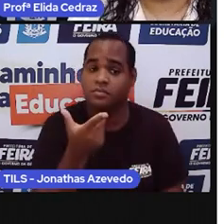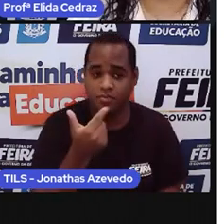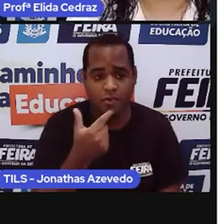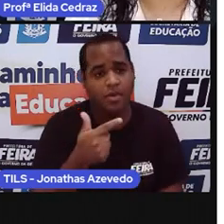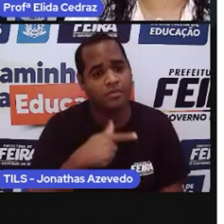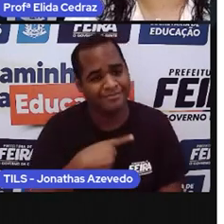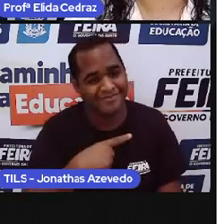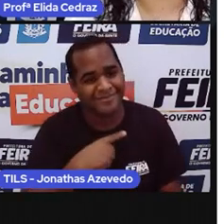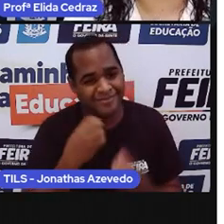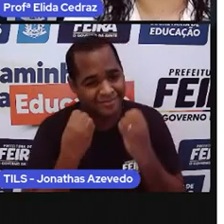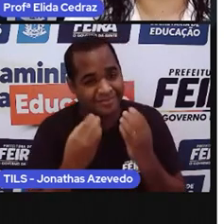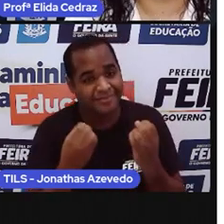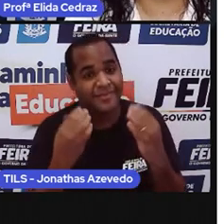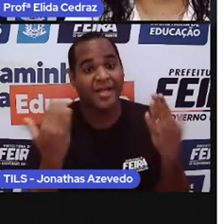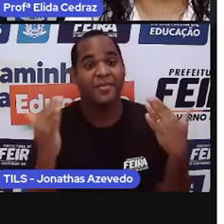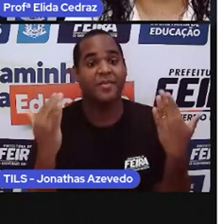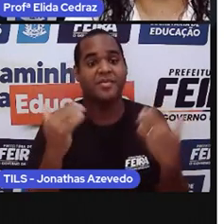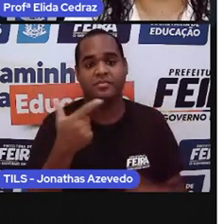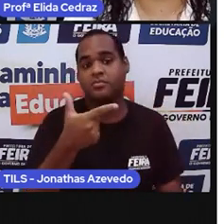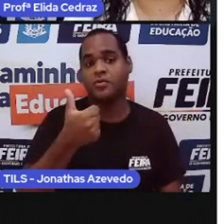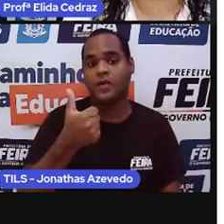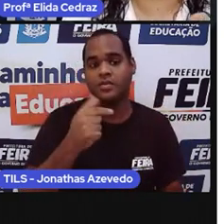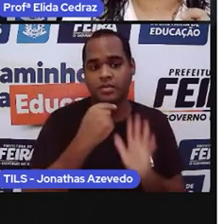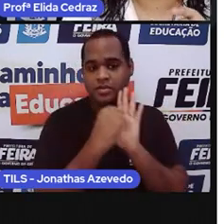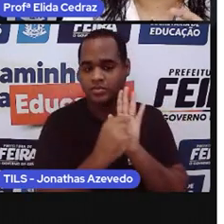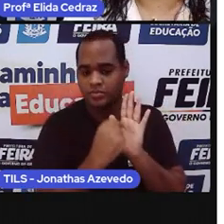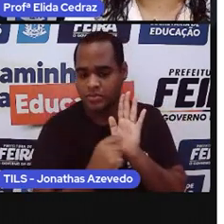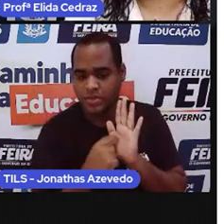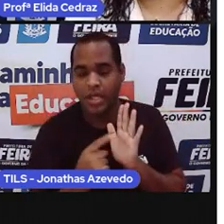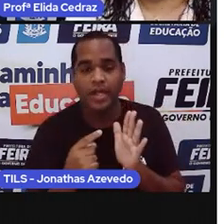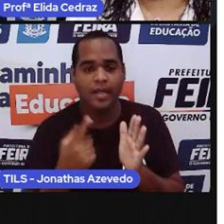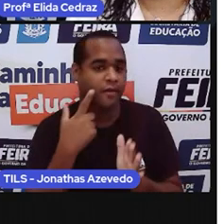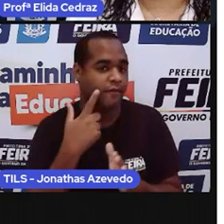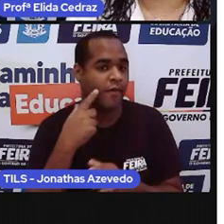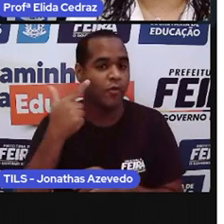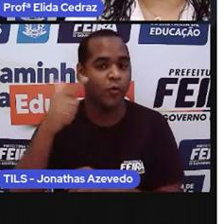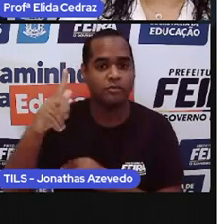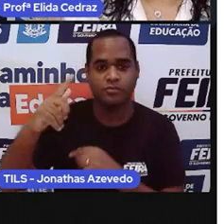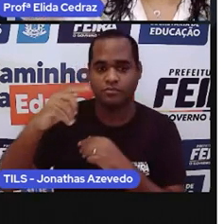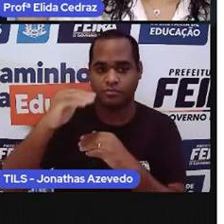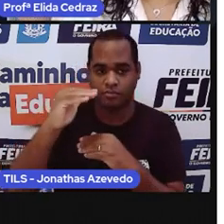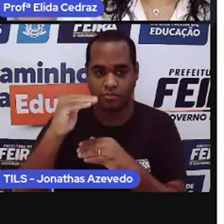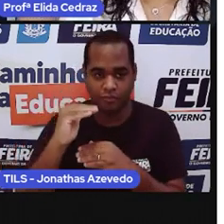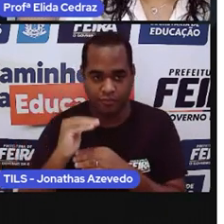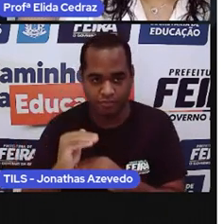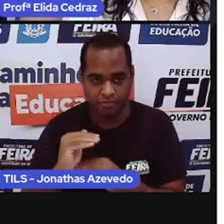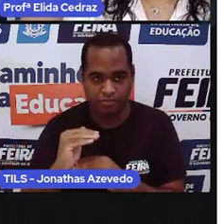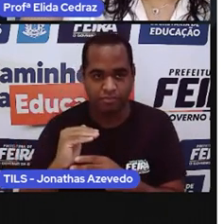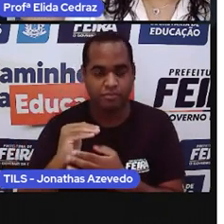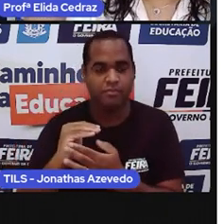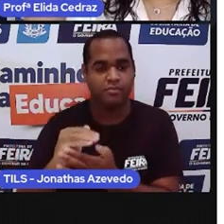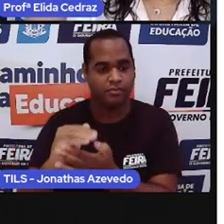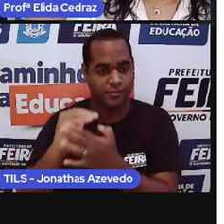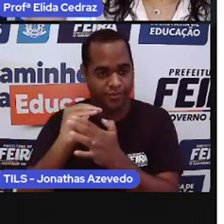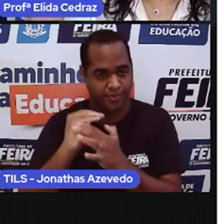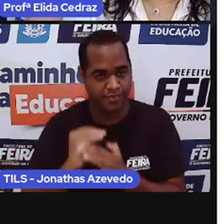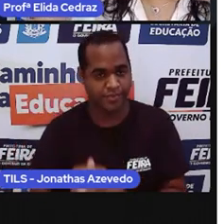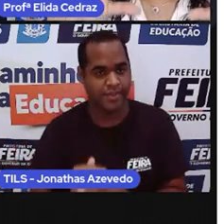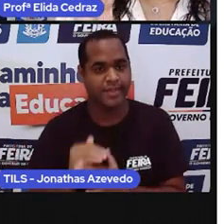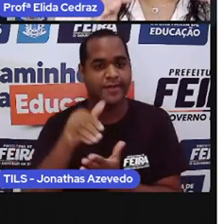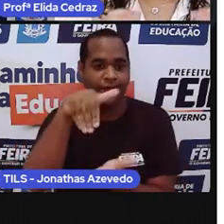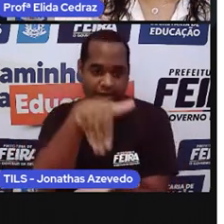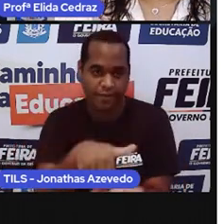Muito bem, nós temos 12 linhas e tivemos dois espaços. Do primeiro pedacinho da